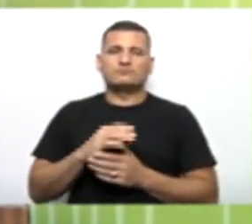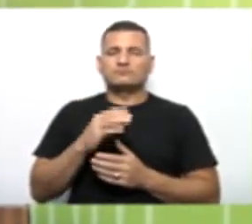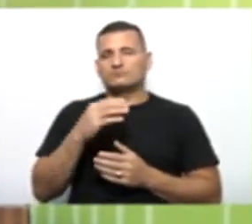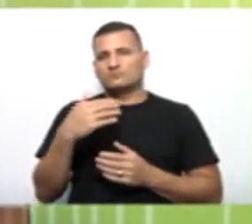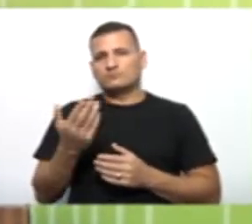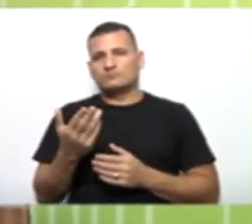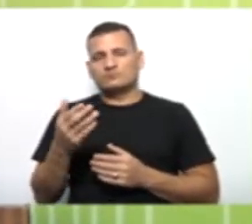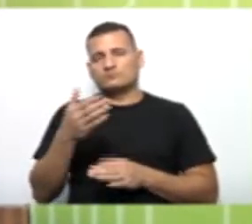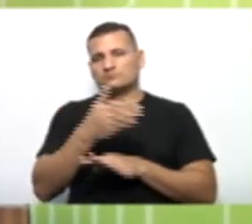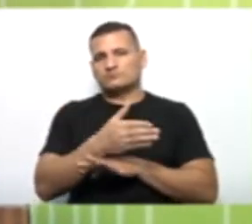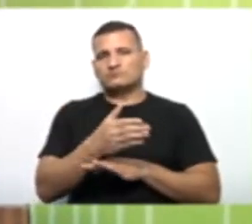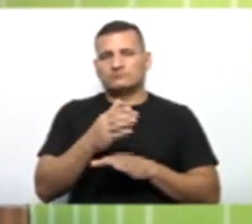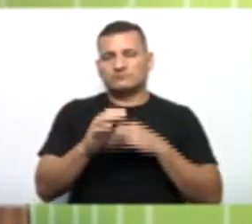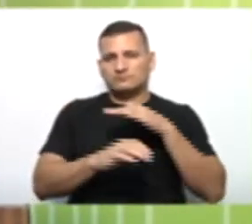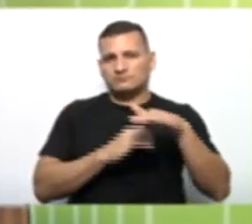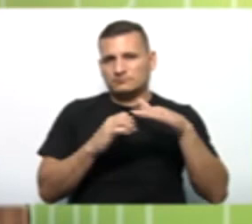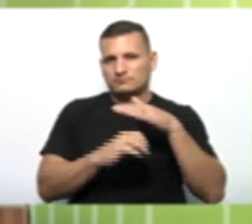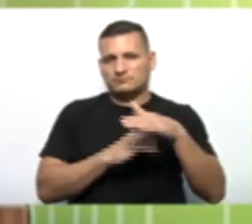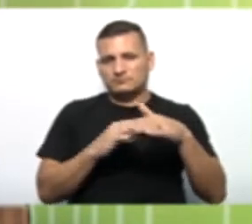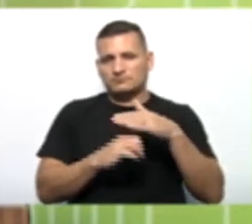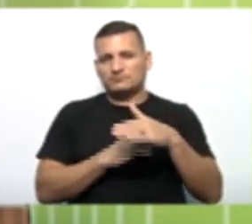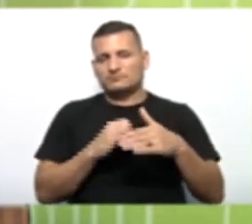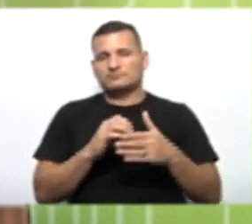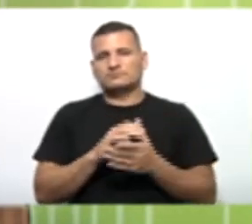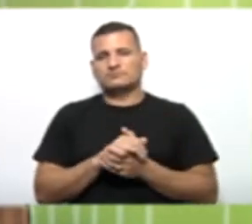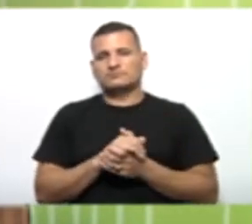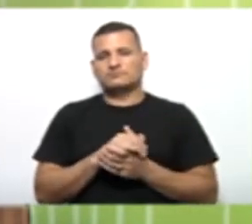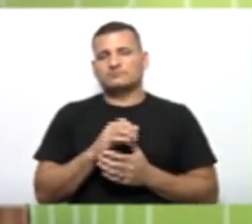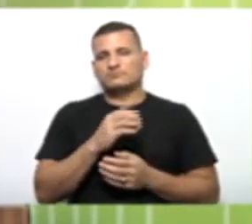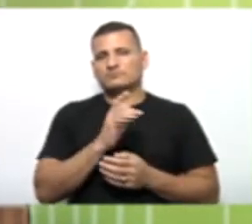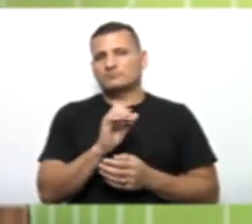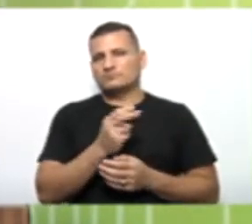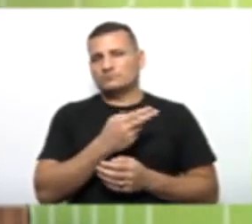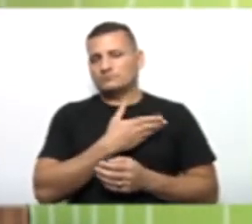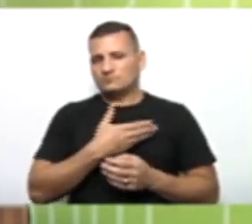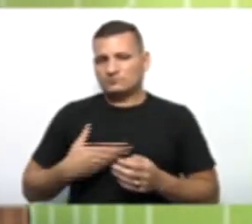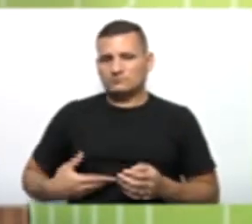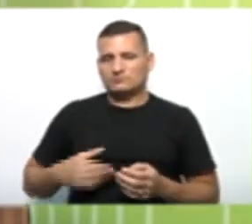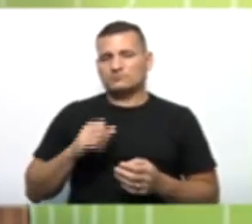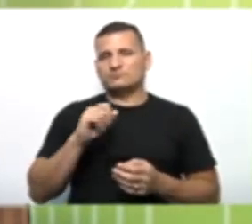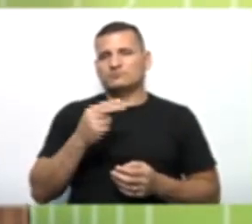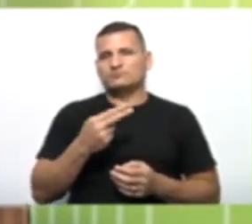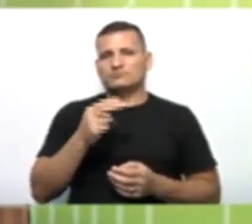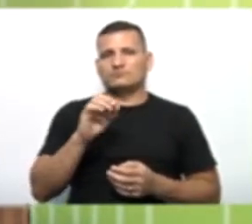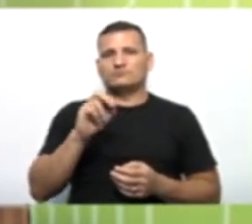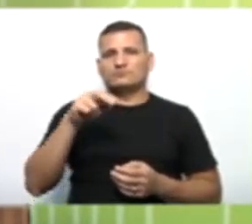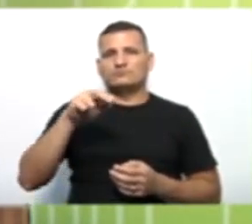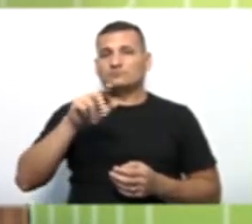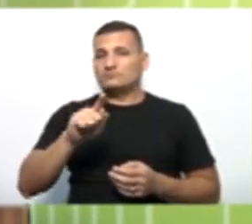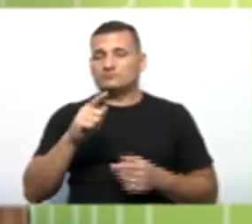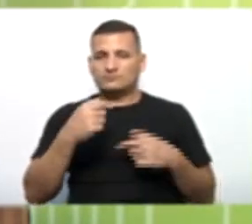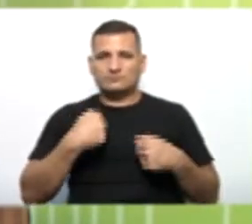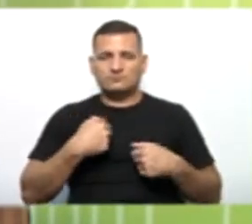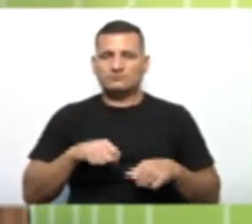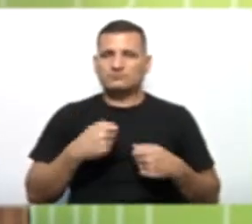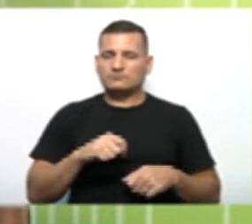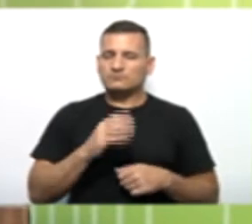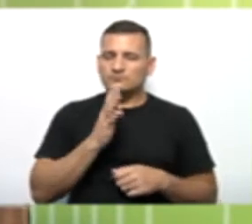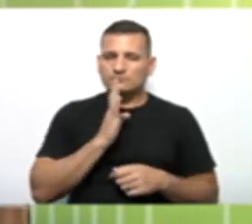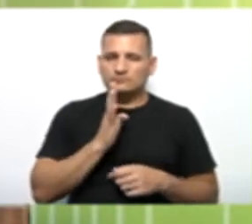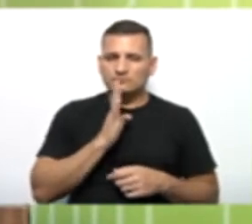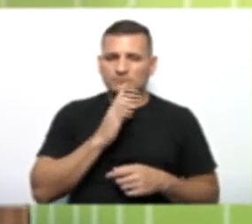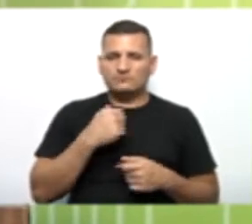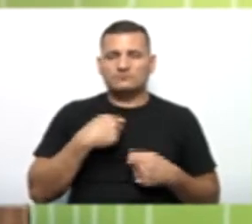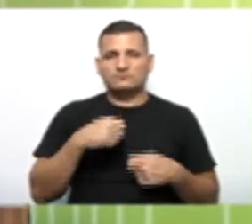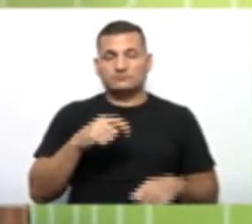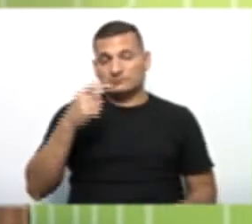forma quando eu entro numa empresa quando eu entro é no órgão público no mundo de gelo numa cooperativa eu preciso conhecer eu